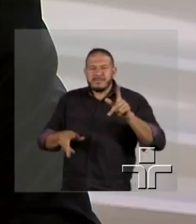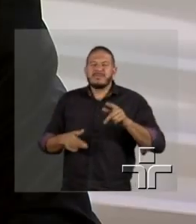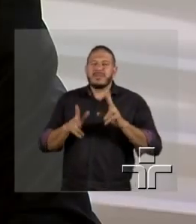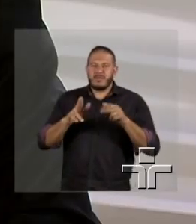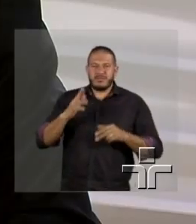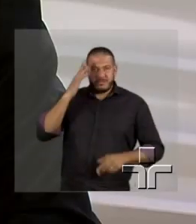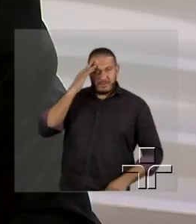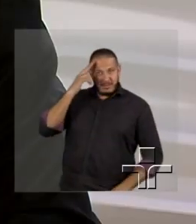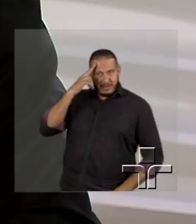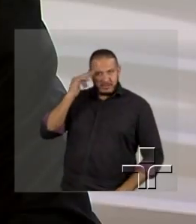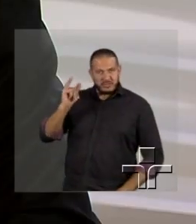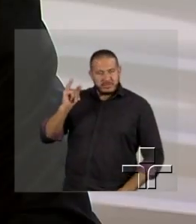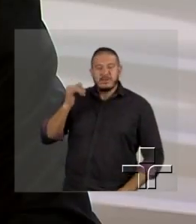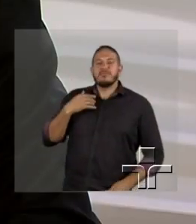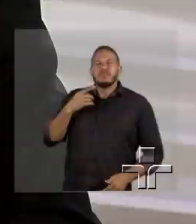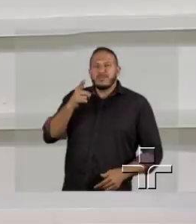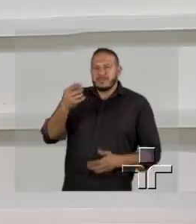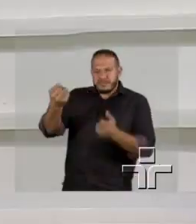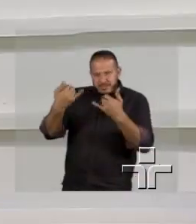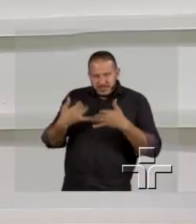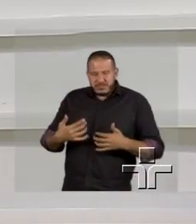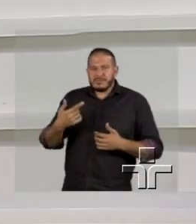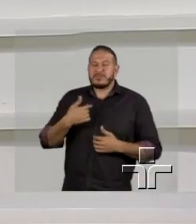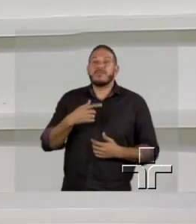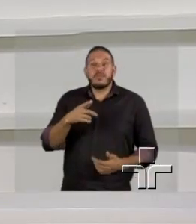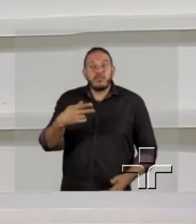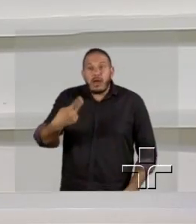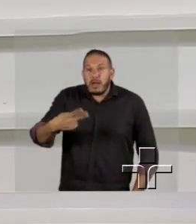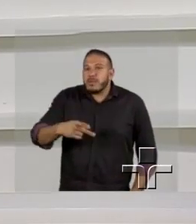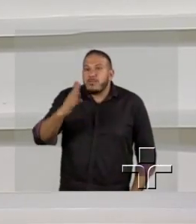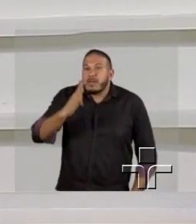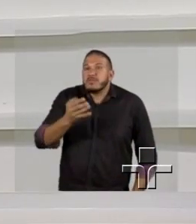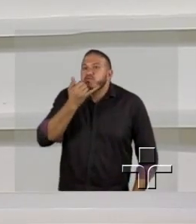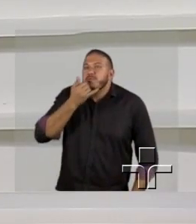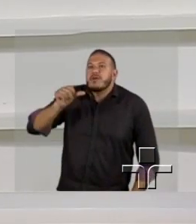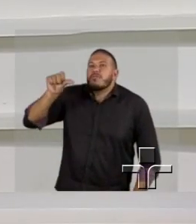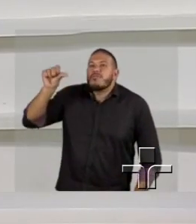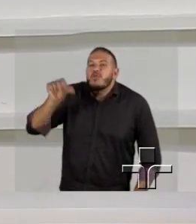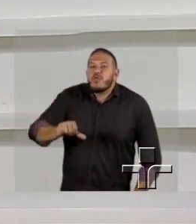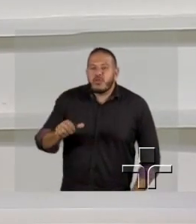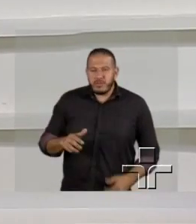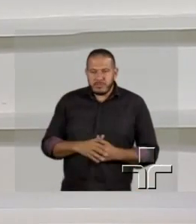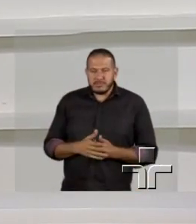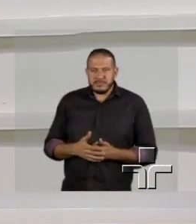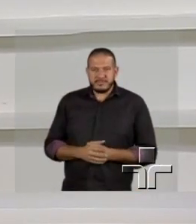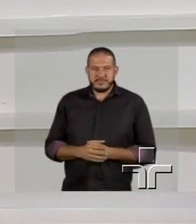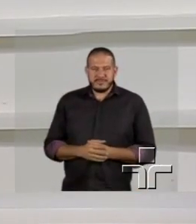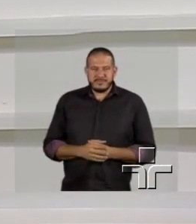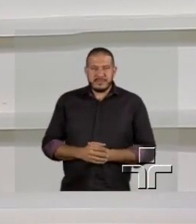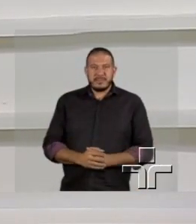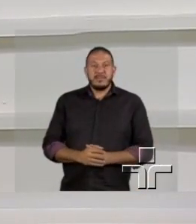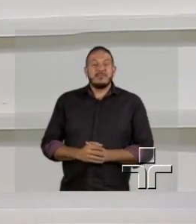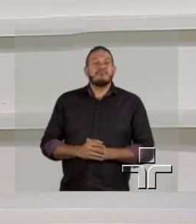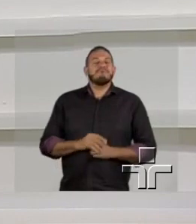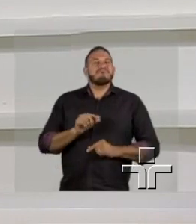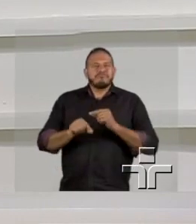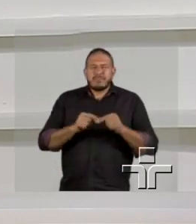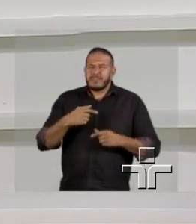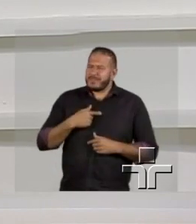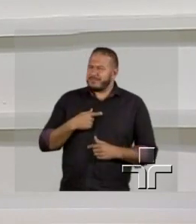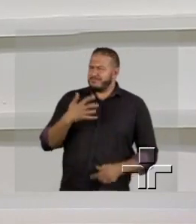e já voltamos com o general Carlos Alberto dos Santos Cruz, ex-ministro-chefe da Secretaria de